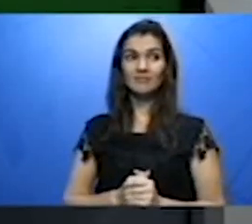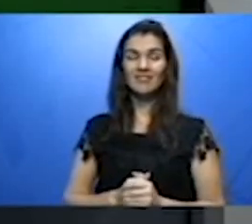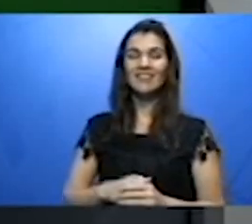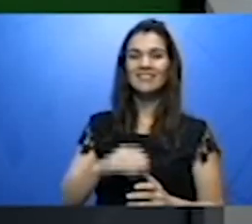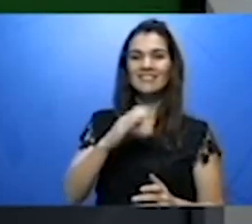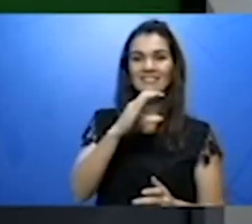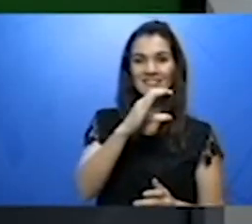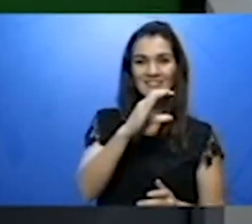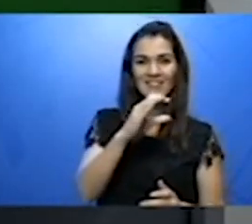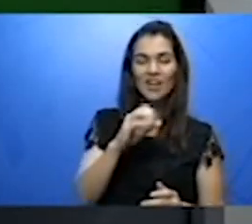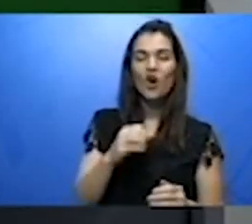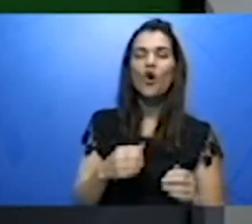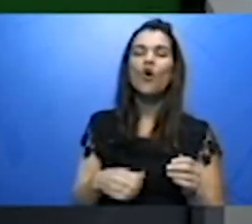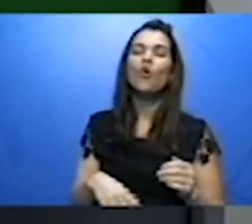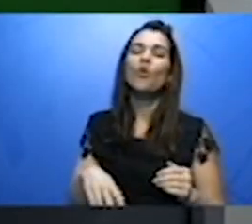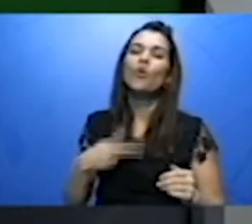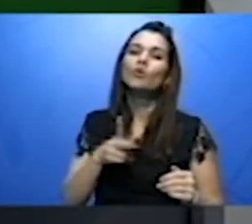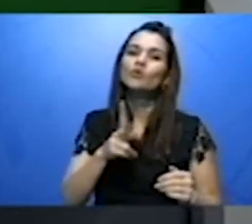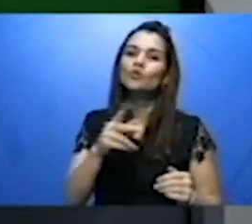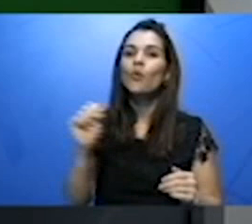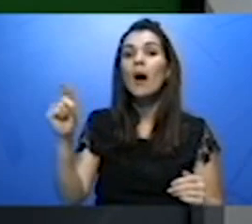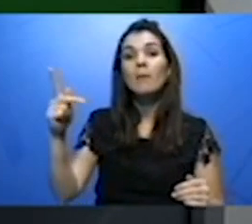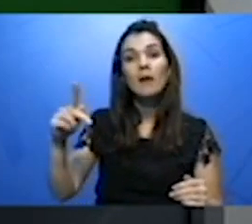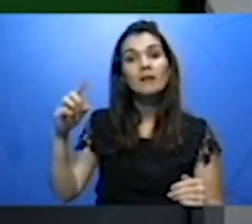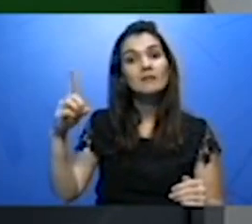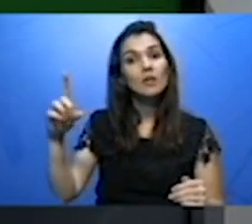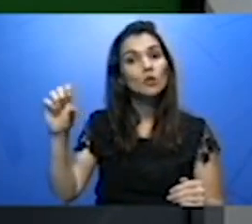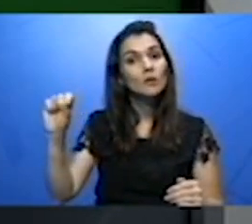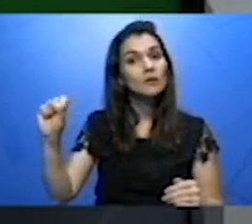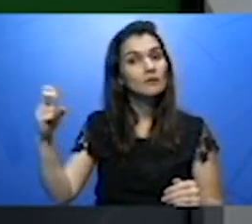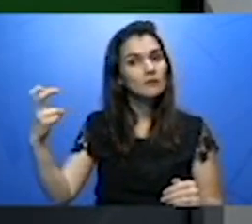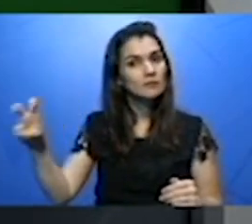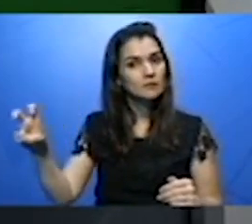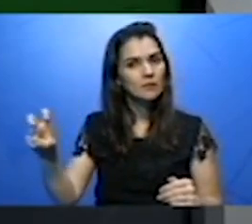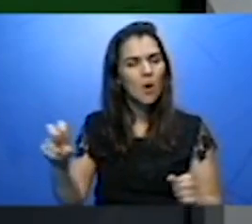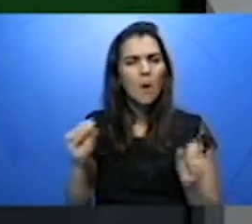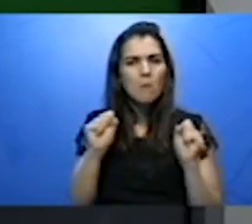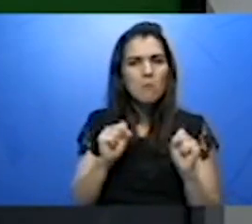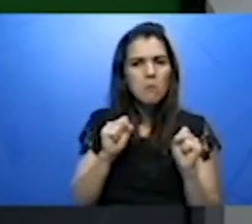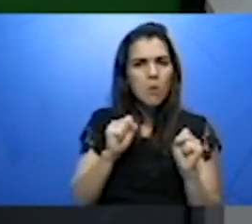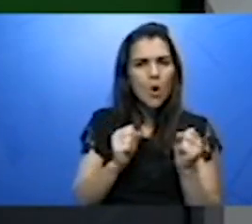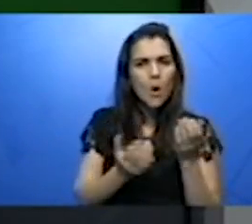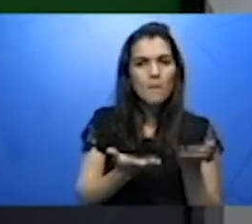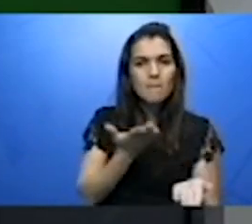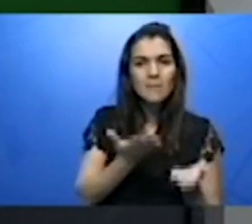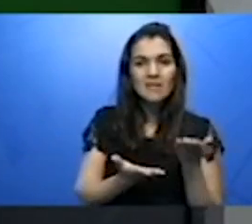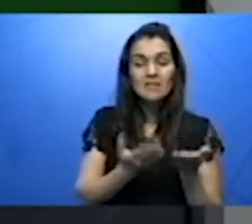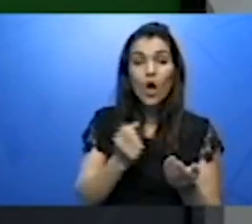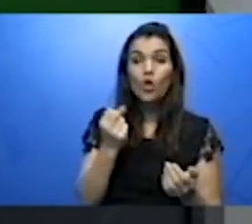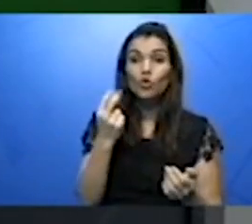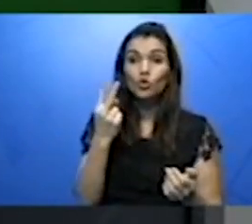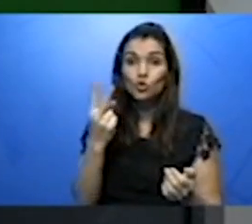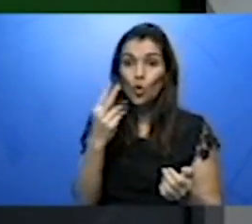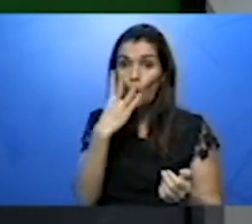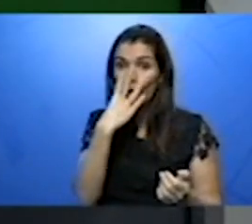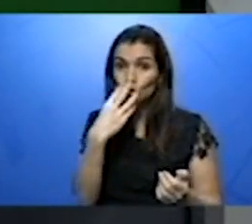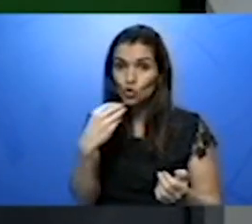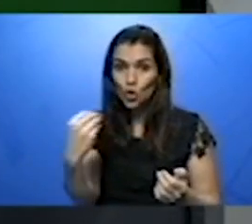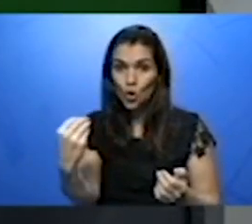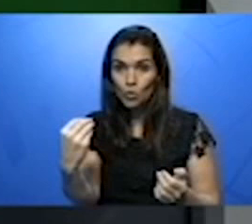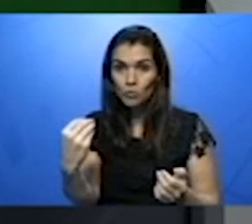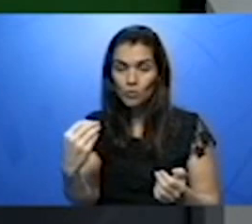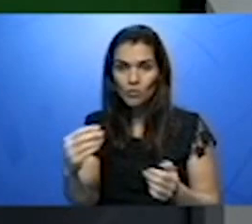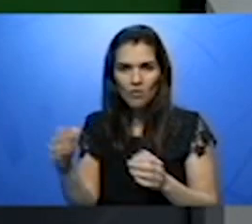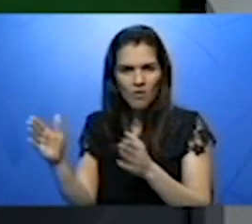E você ainda na página 185 é possível pesar ao mesmo tempo dois lobos guarás usando a